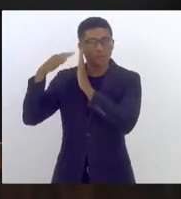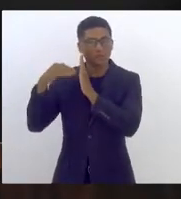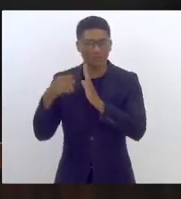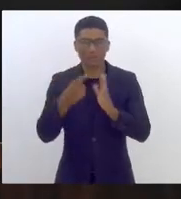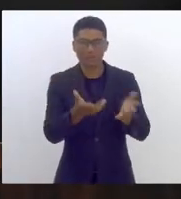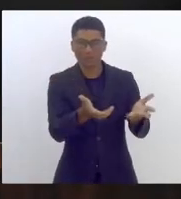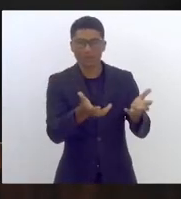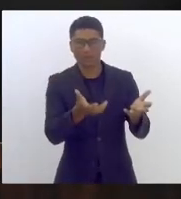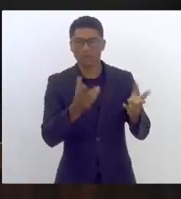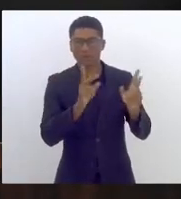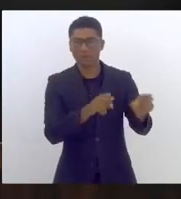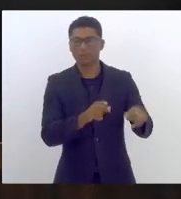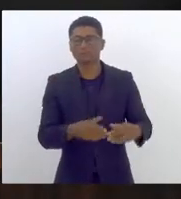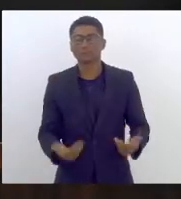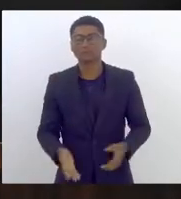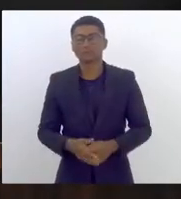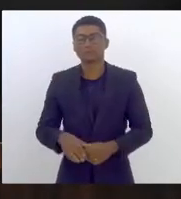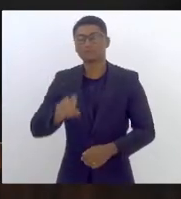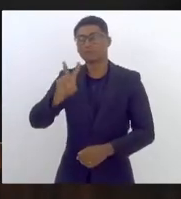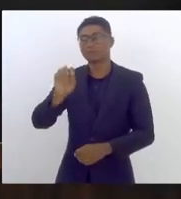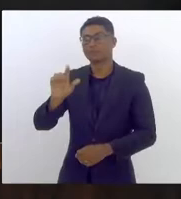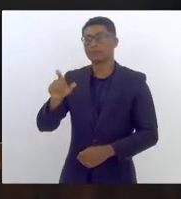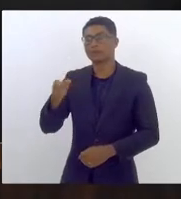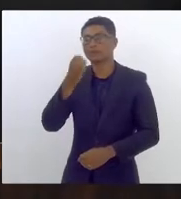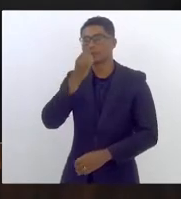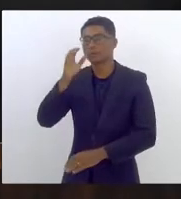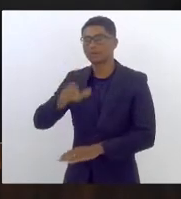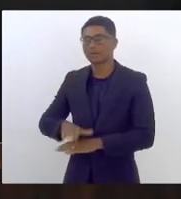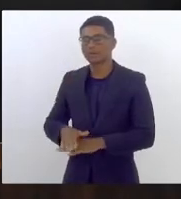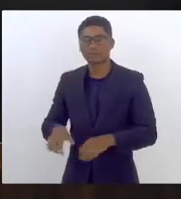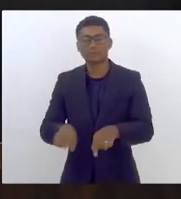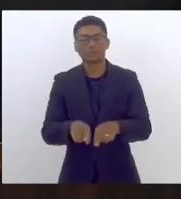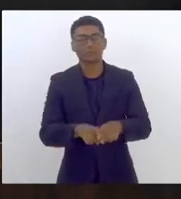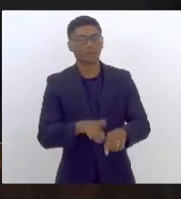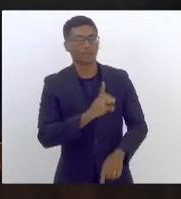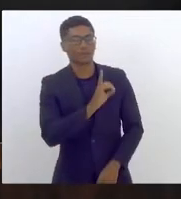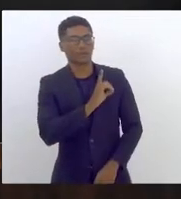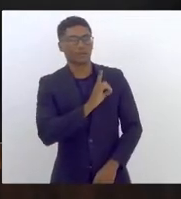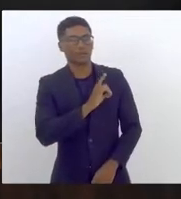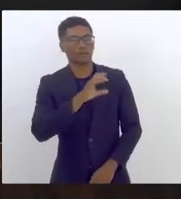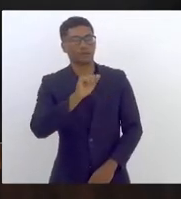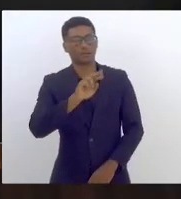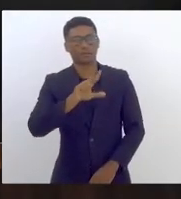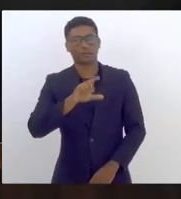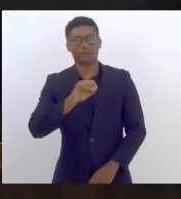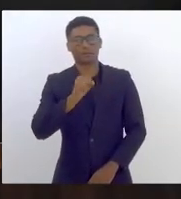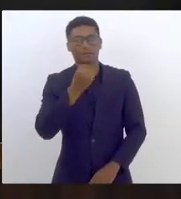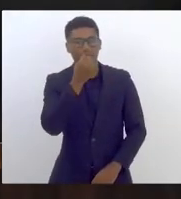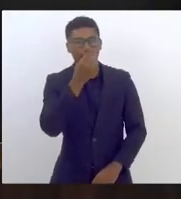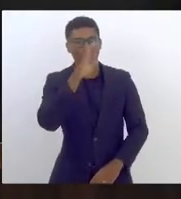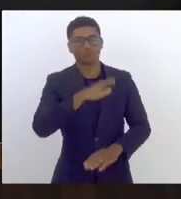Boa tarde Val Boa tarde Dr Delegado Carlos Augusto